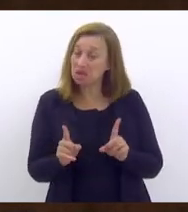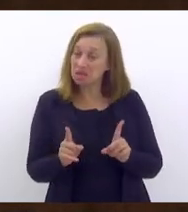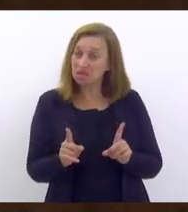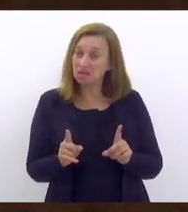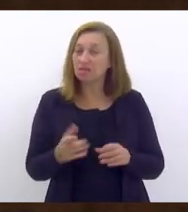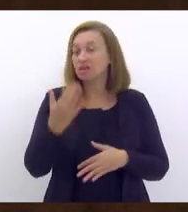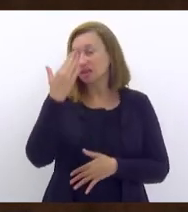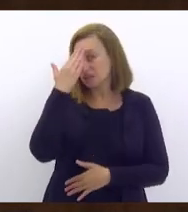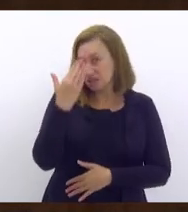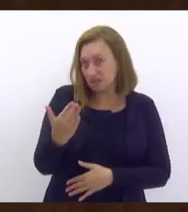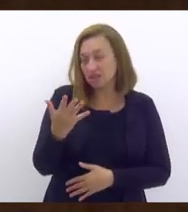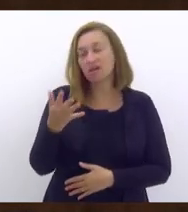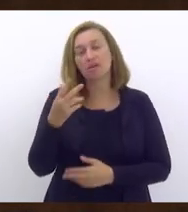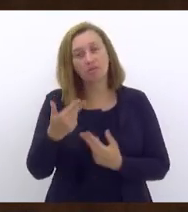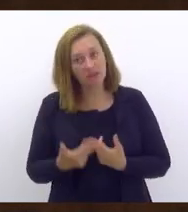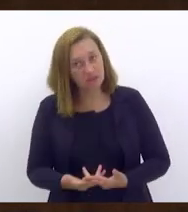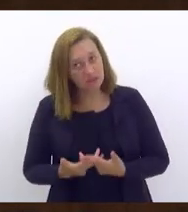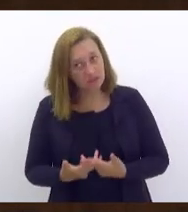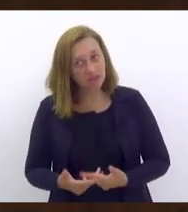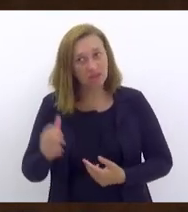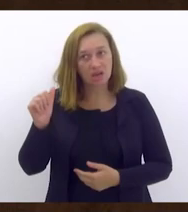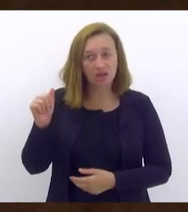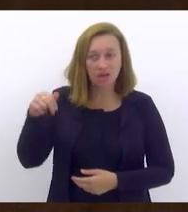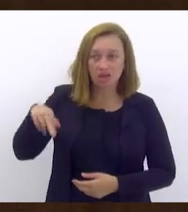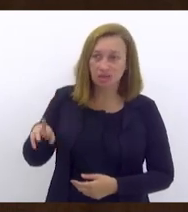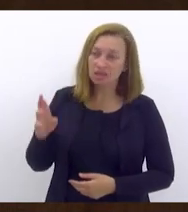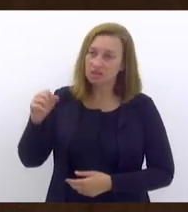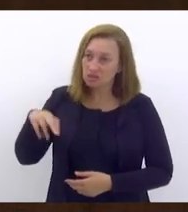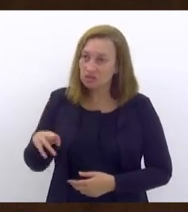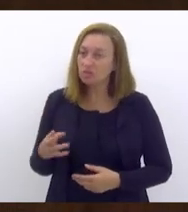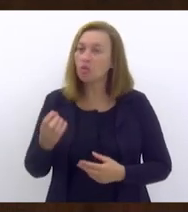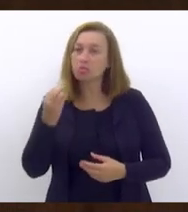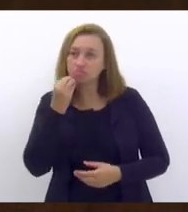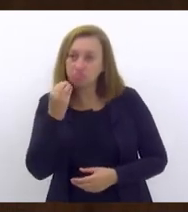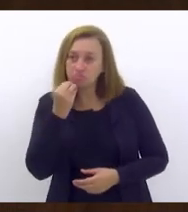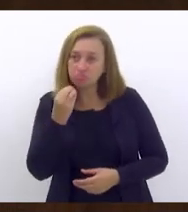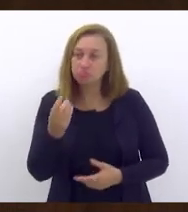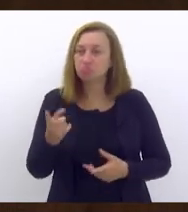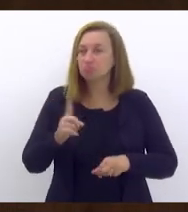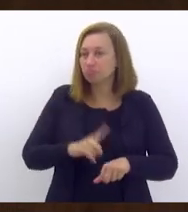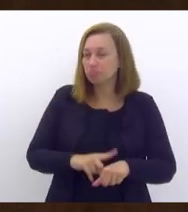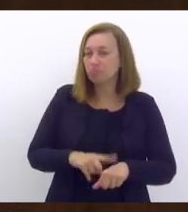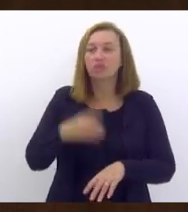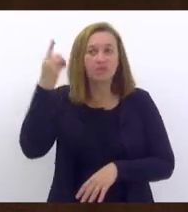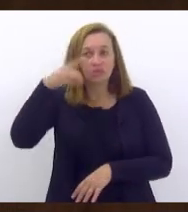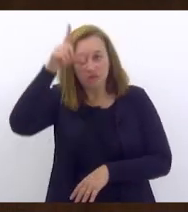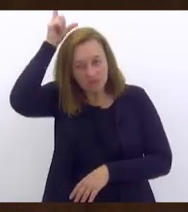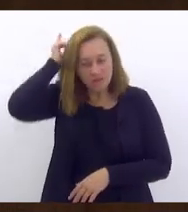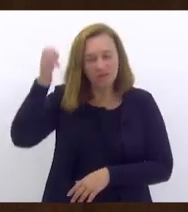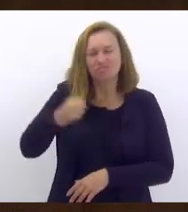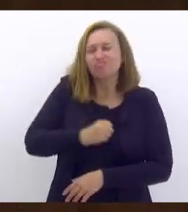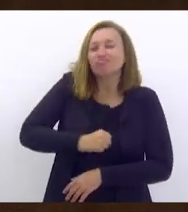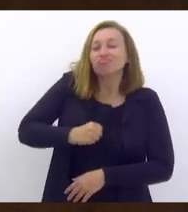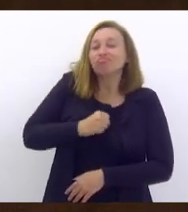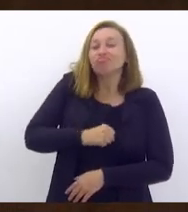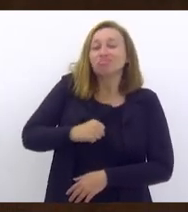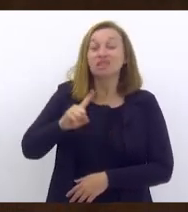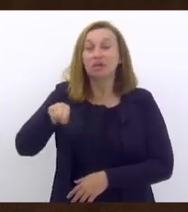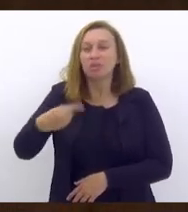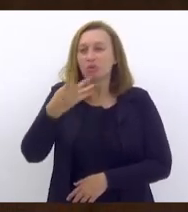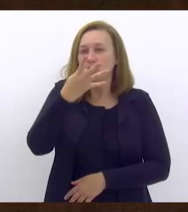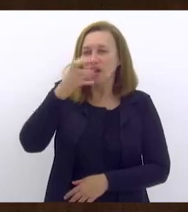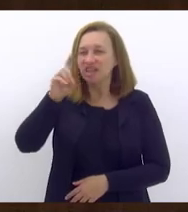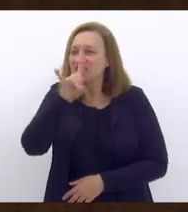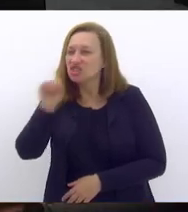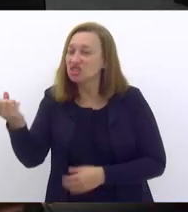queria agradecer a paciência e a oportunidade de ter esse momento com o deputado Luiz Paulo, que está me fazendo falta depois de 40 dias.